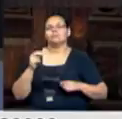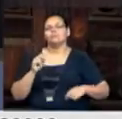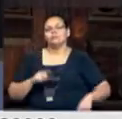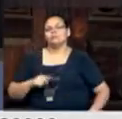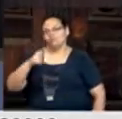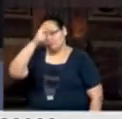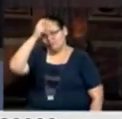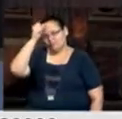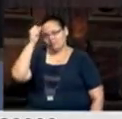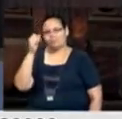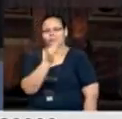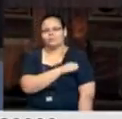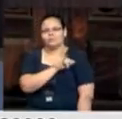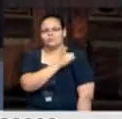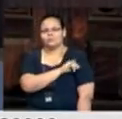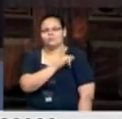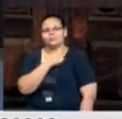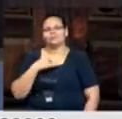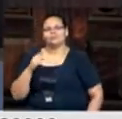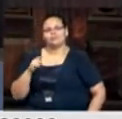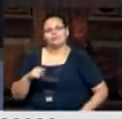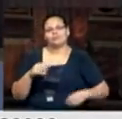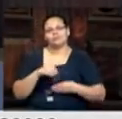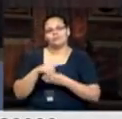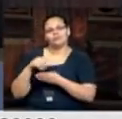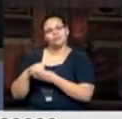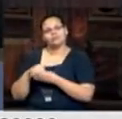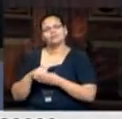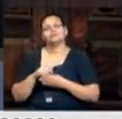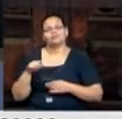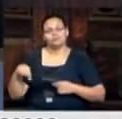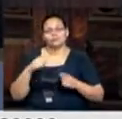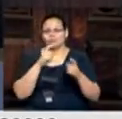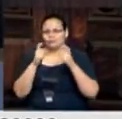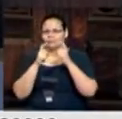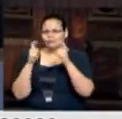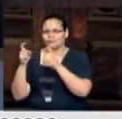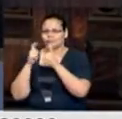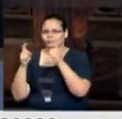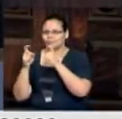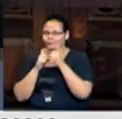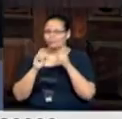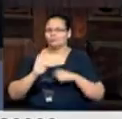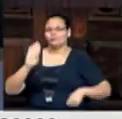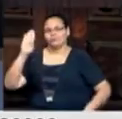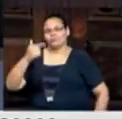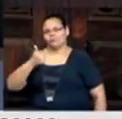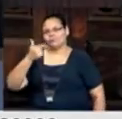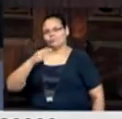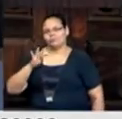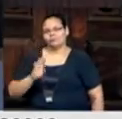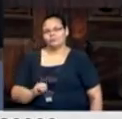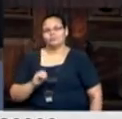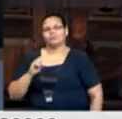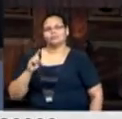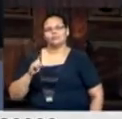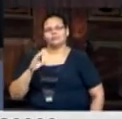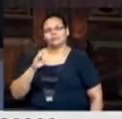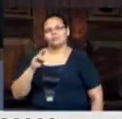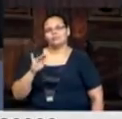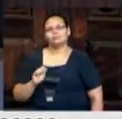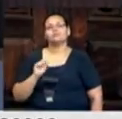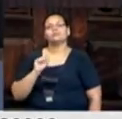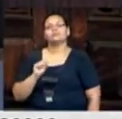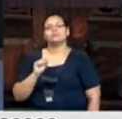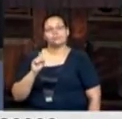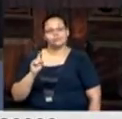temos princípios que levamos às eleições e que discutimos com o candidato, no segundo turno, o candidato Marcelo Crivella, que